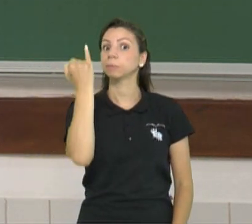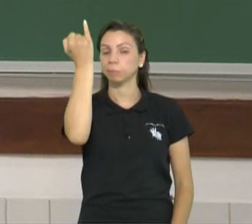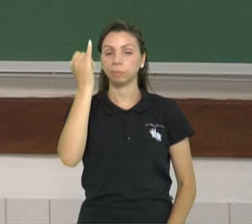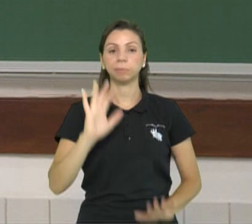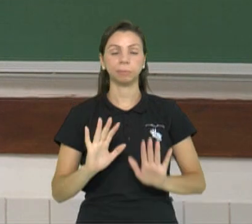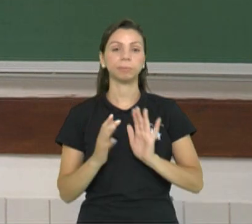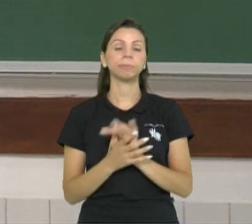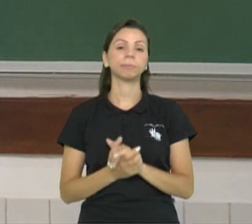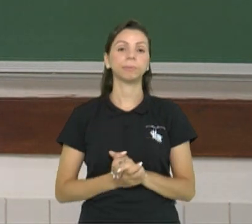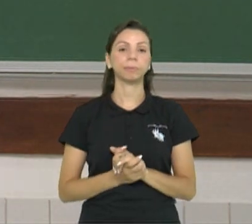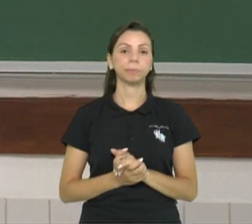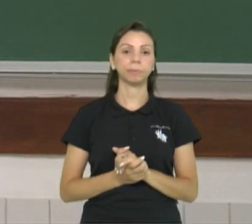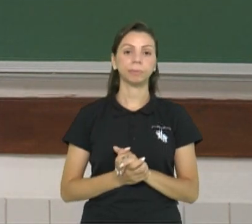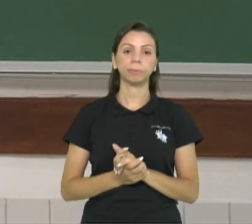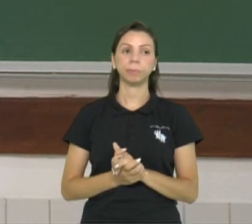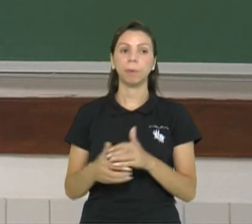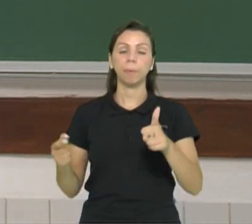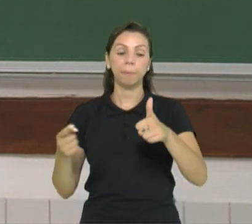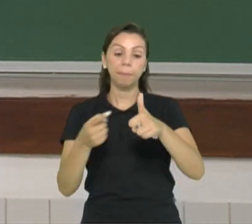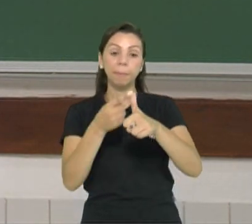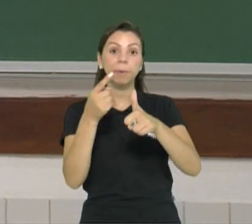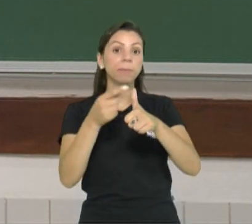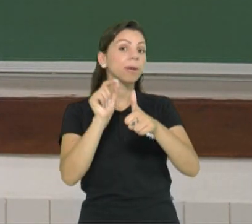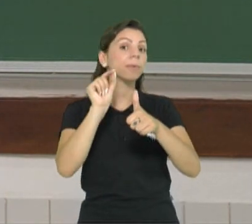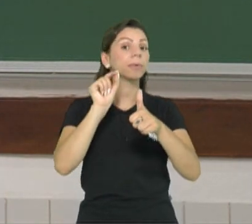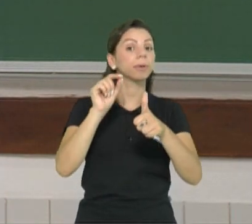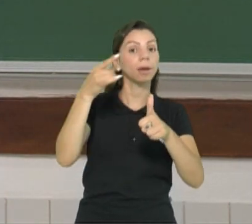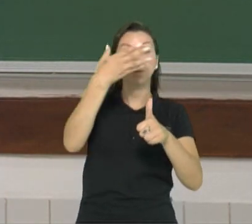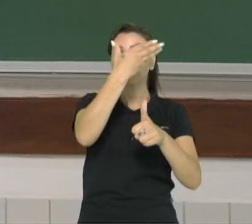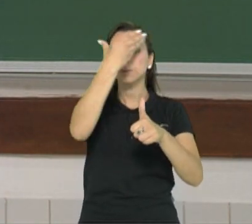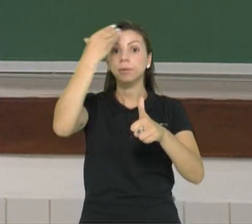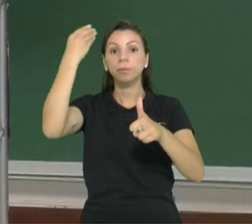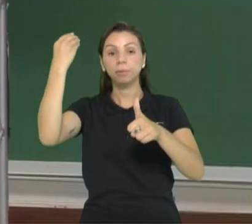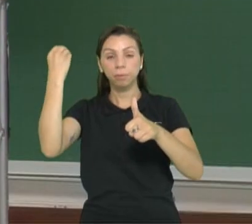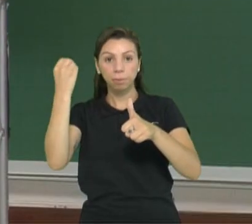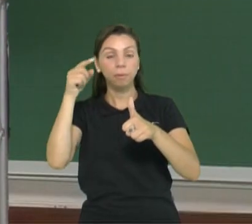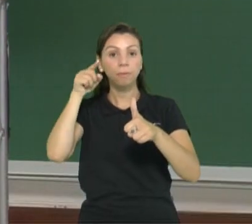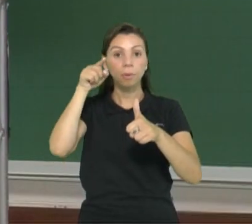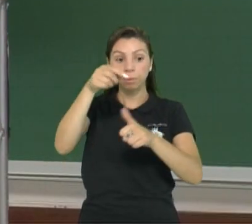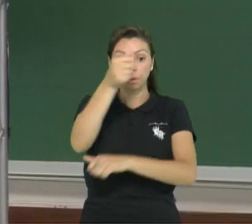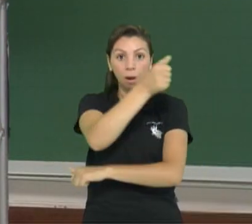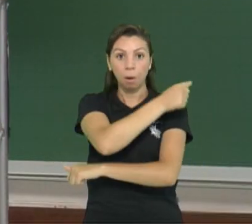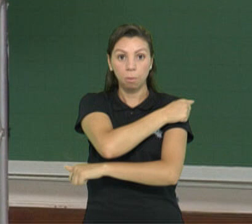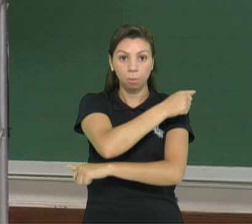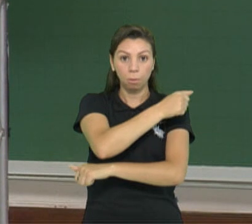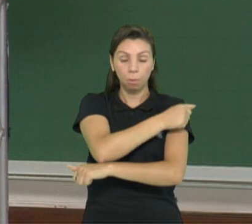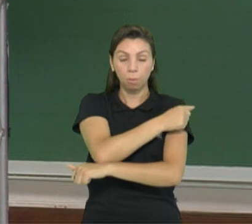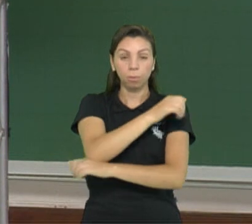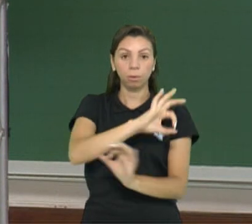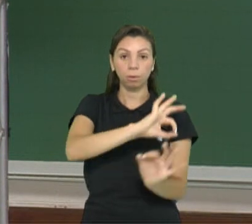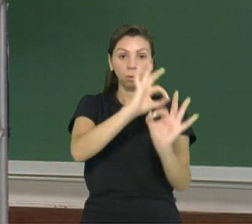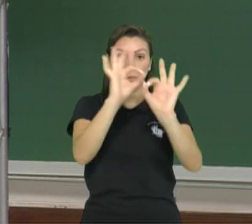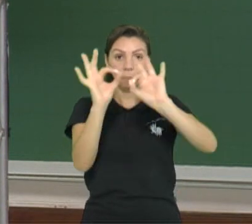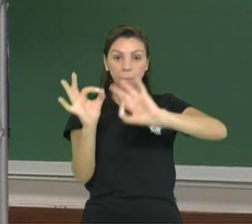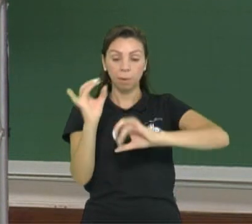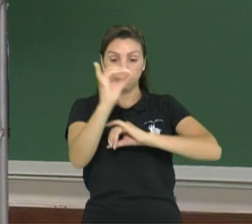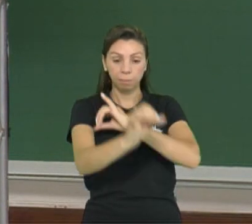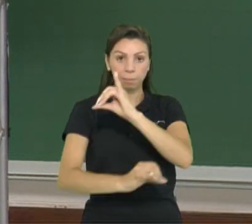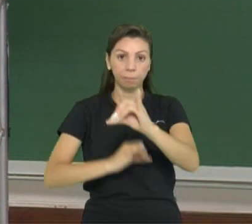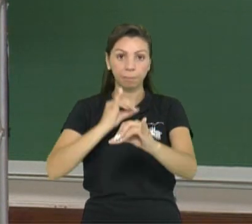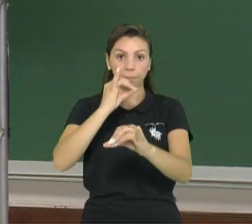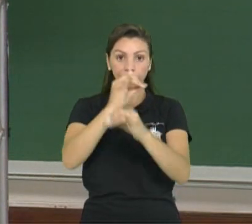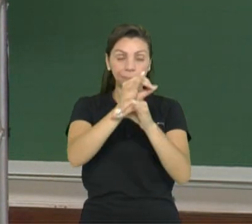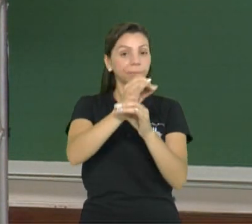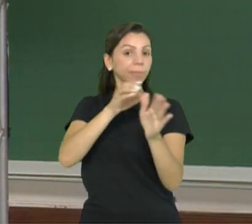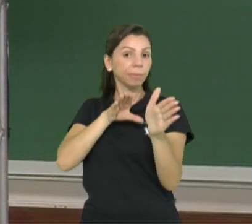né? Então nós temos aqui de não esquecer de quem está acompanhando pela internet, né? De entrar lá no Google